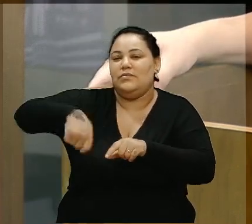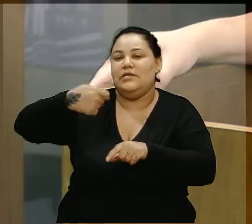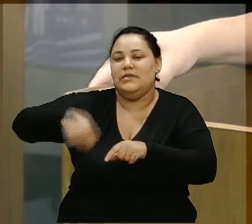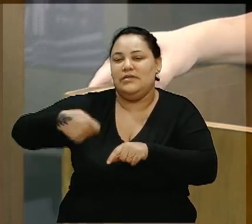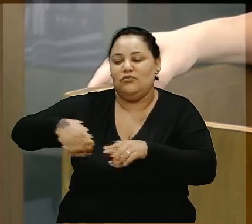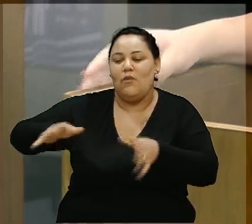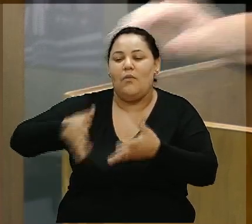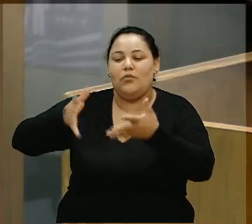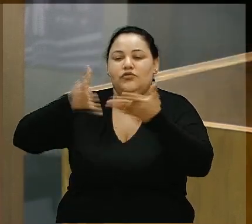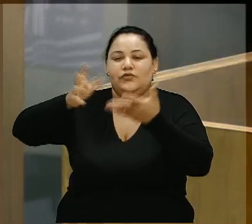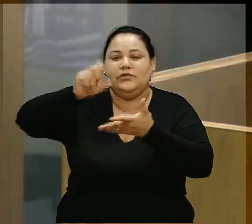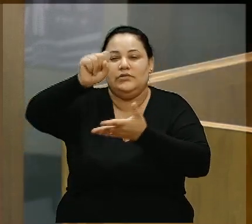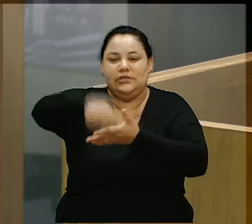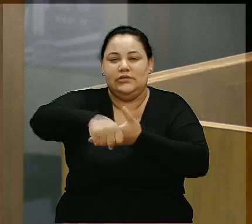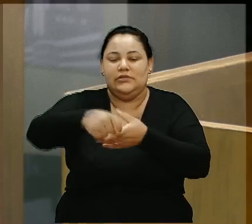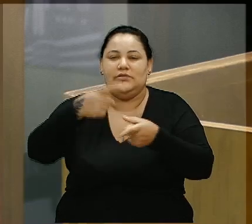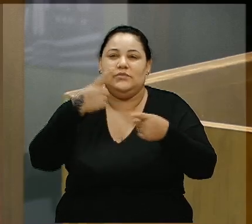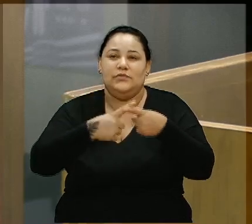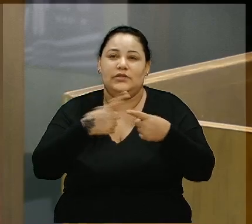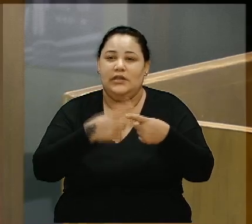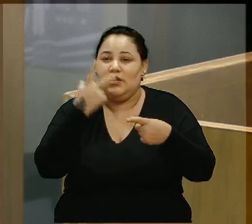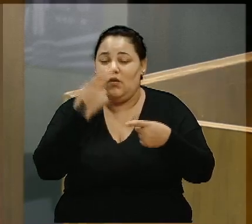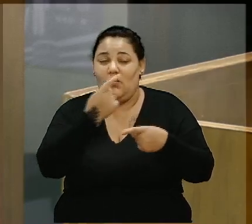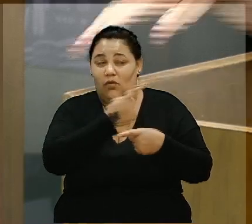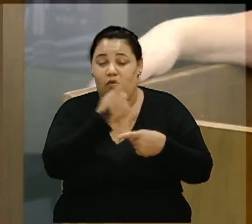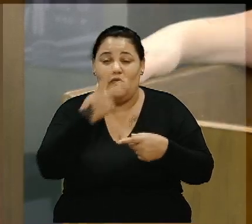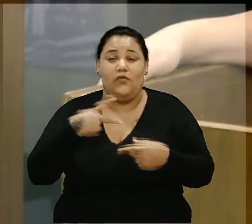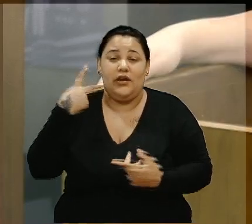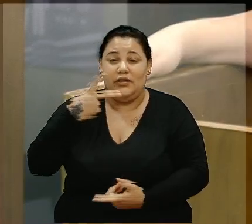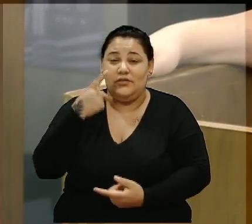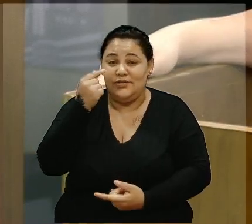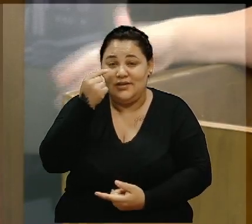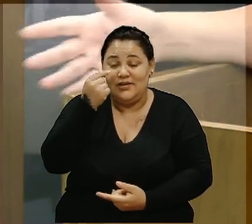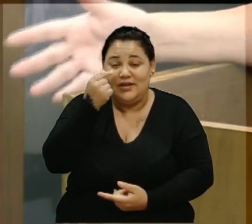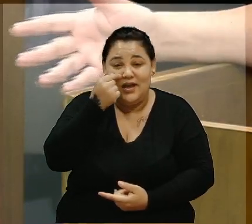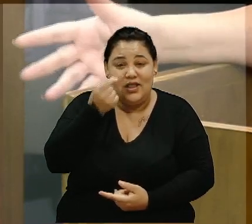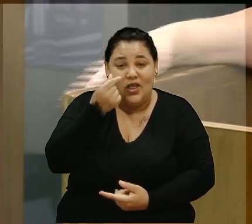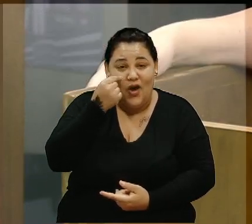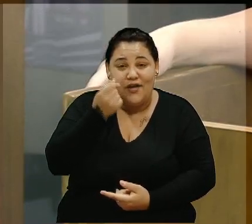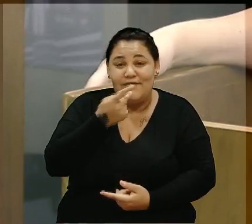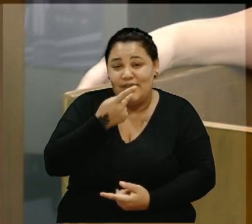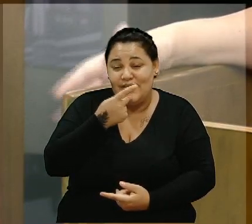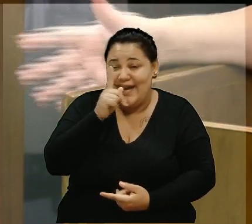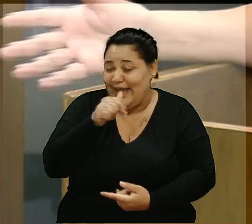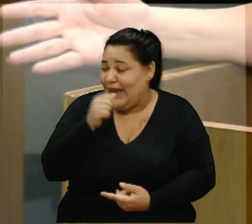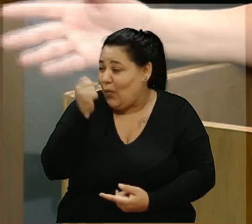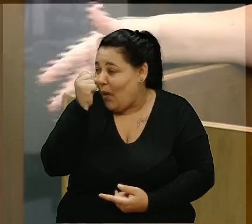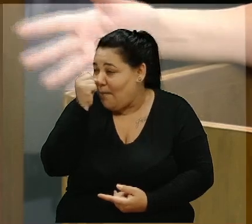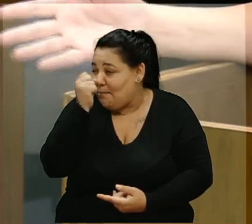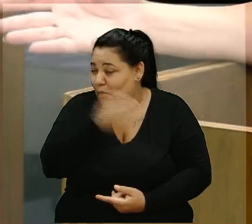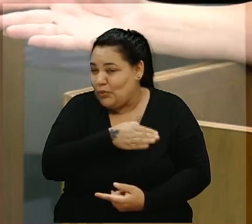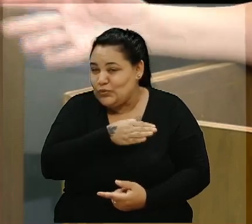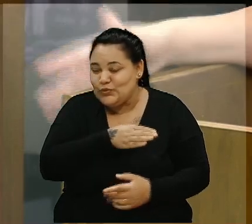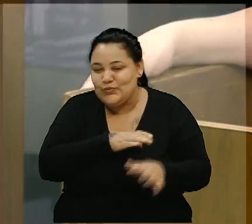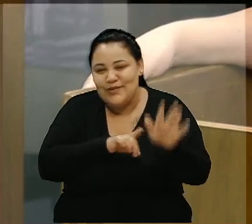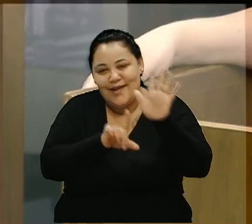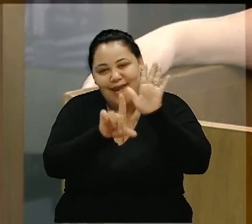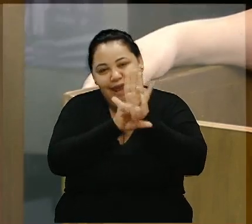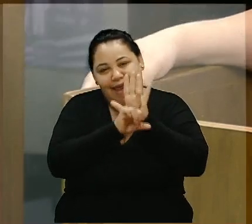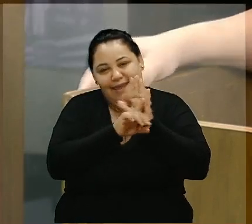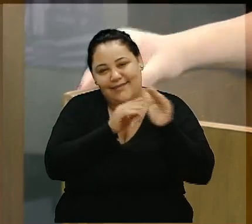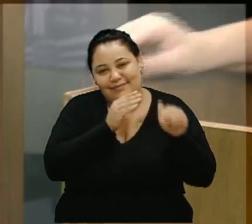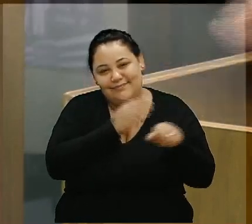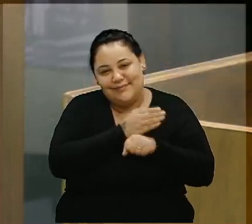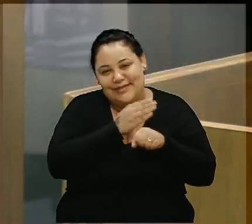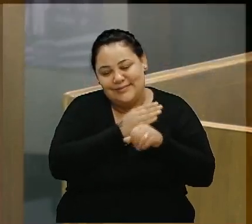mobilização, sim, porque, como o vereador Eloy Friso falou, é uma exploração legalizada, regularizada aí